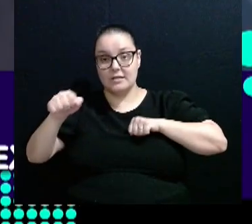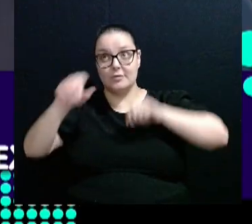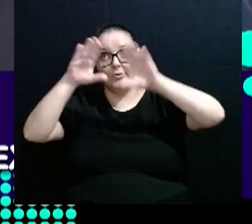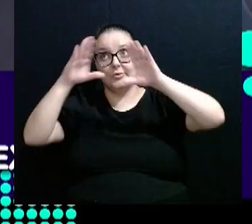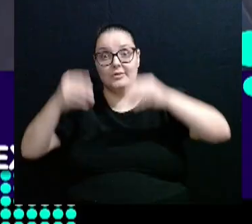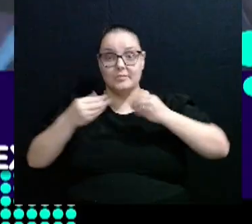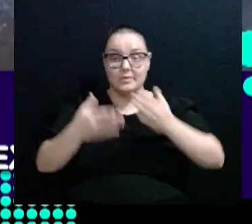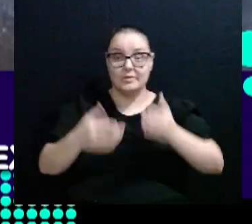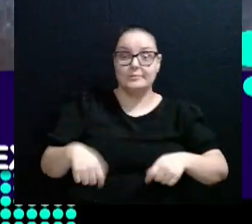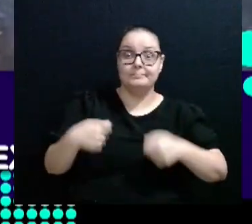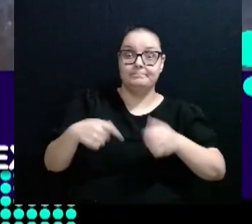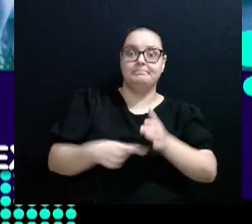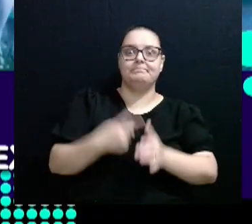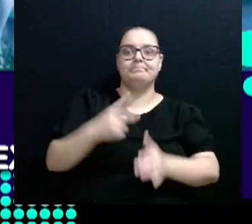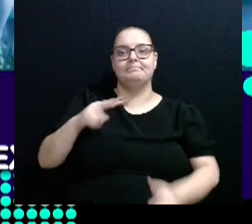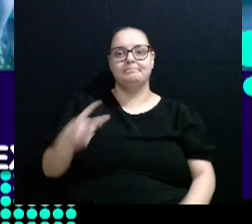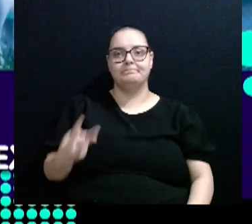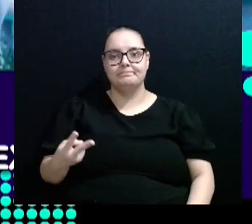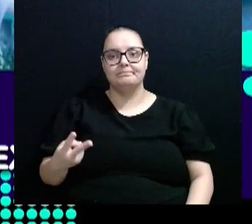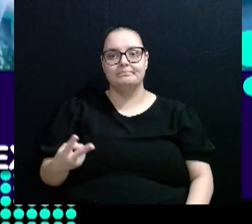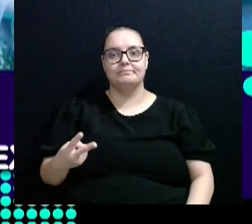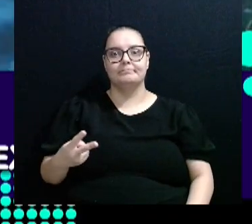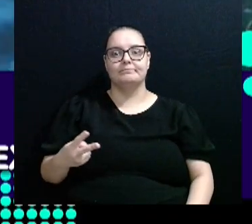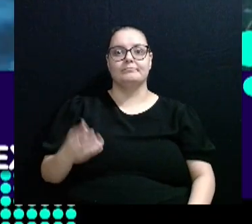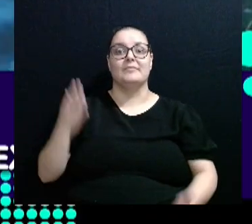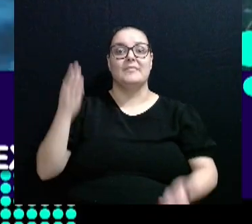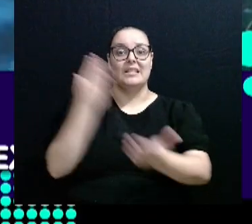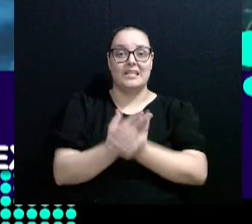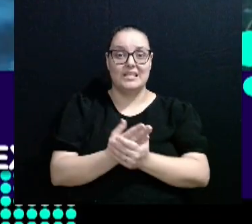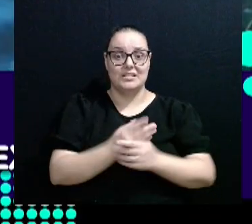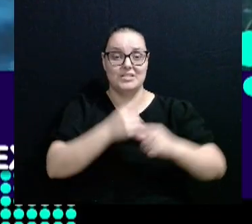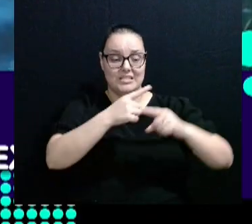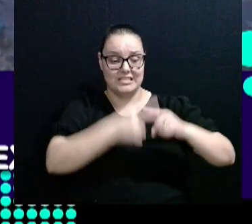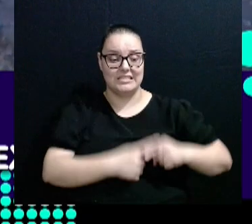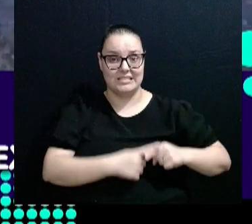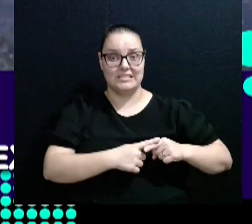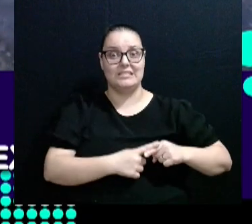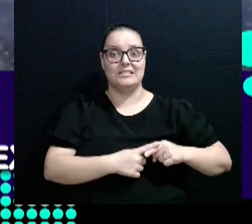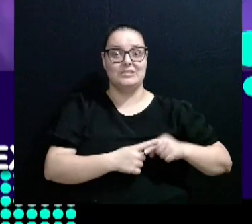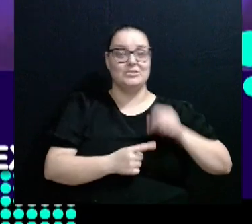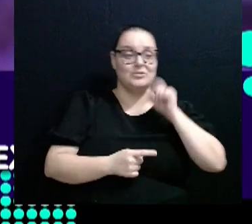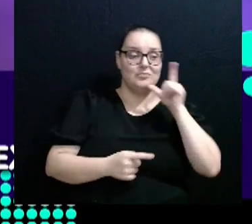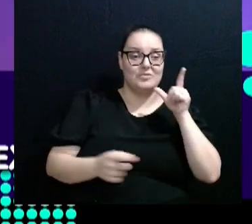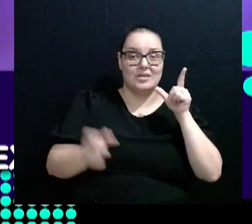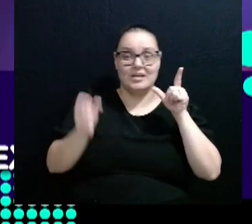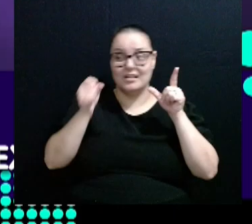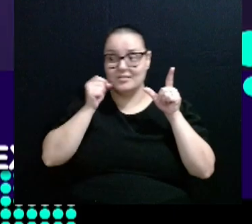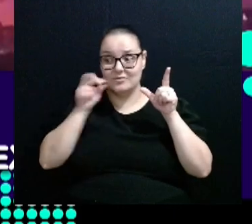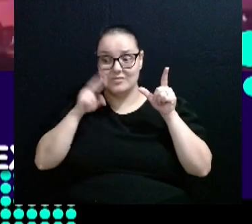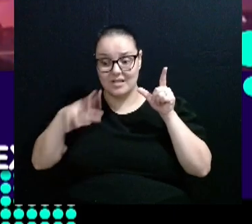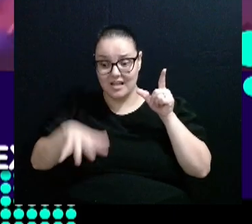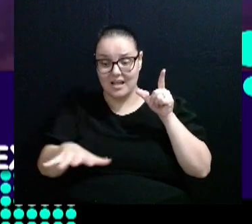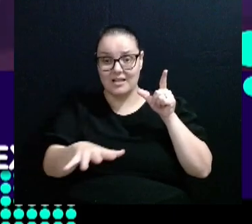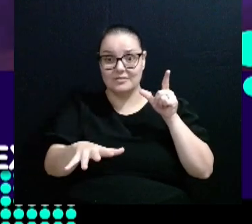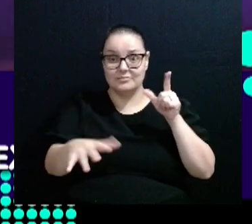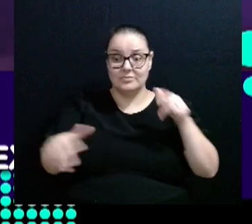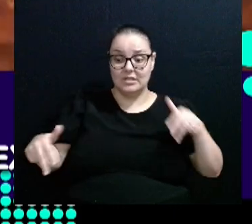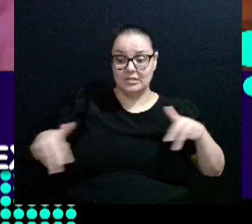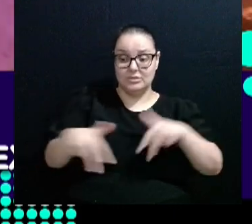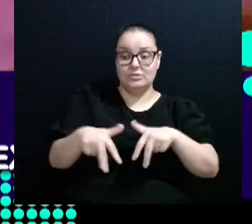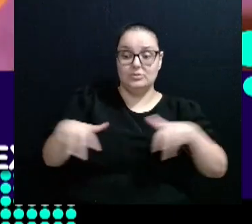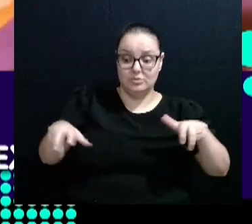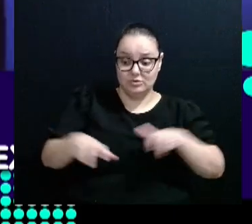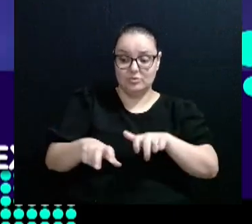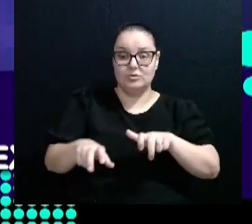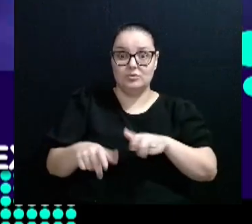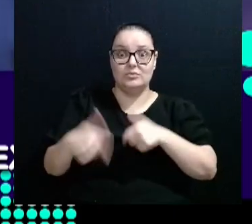vez, deixar a rivalidade de lado. Agora, Gato e Rato devem trabalhar juntos para desvendar os mistérios